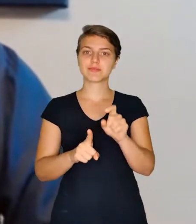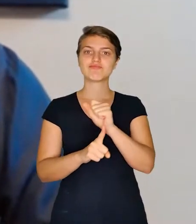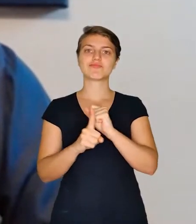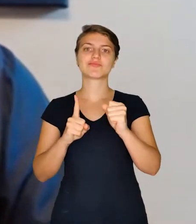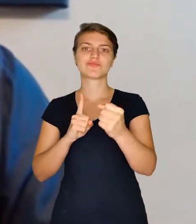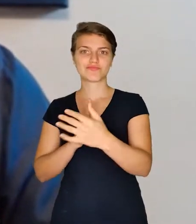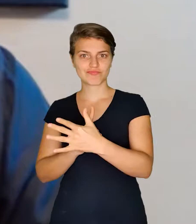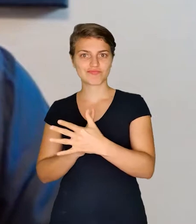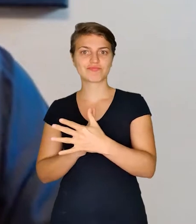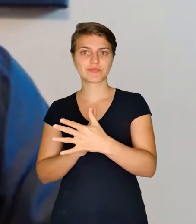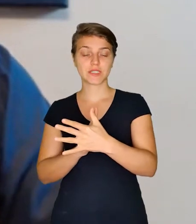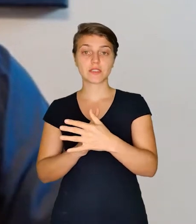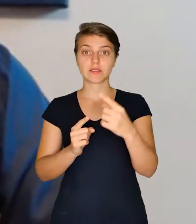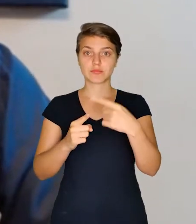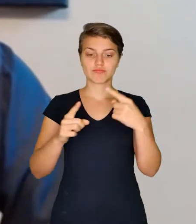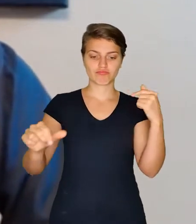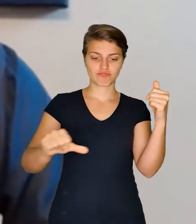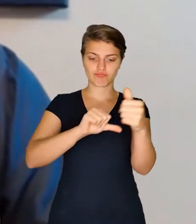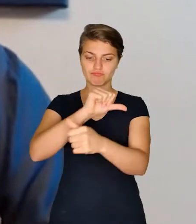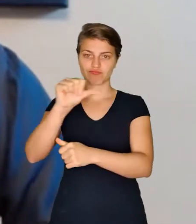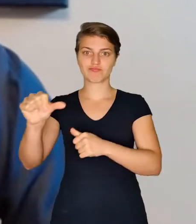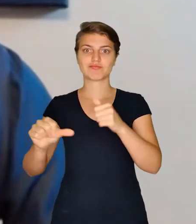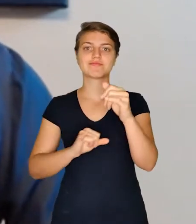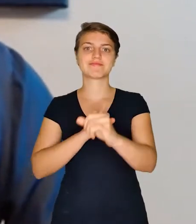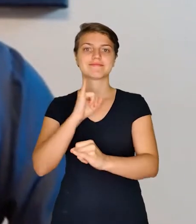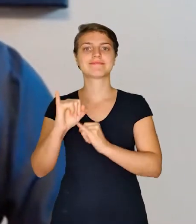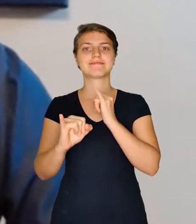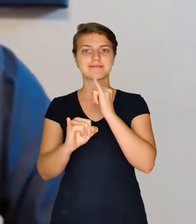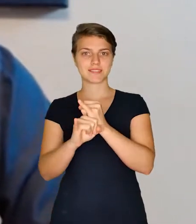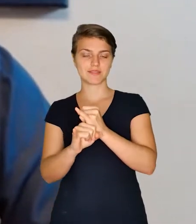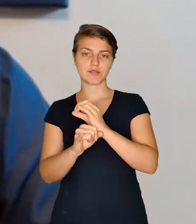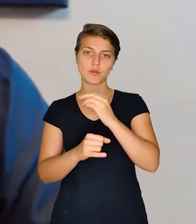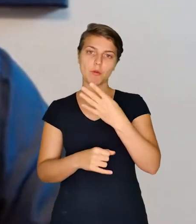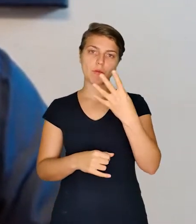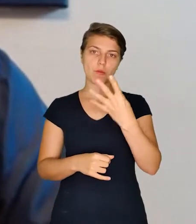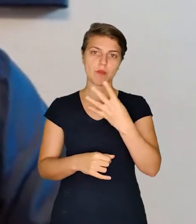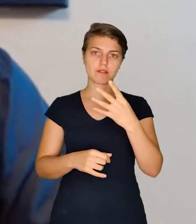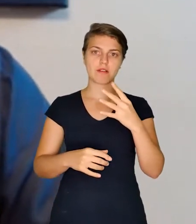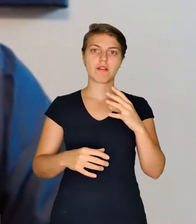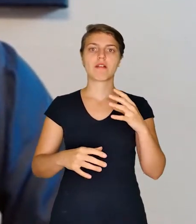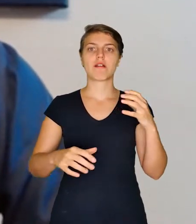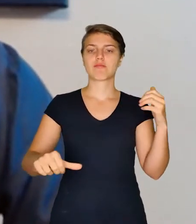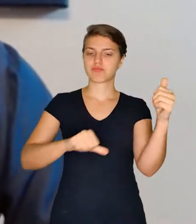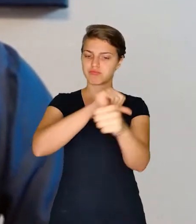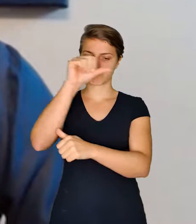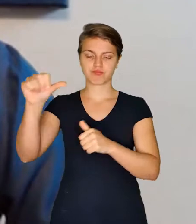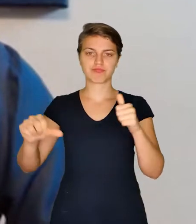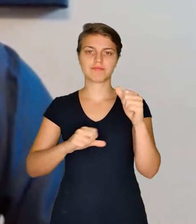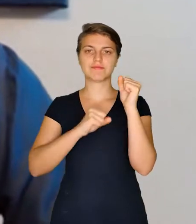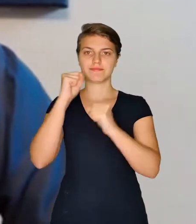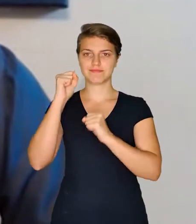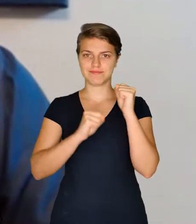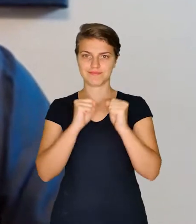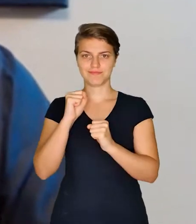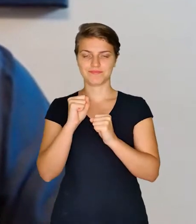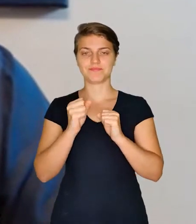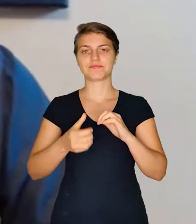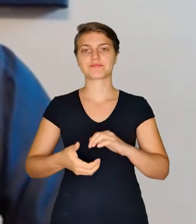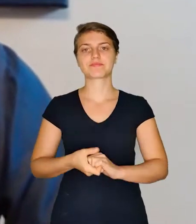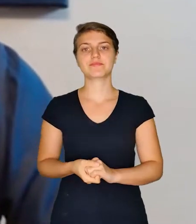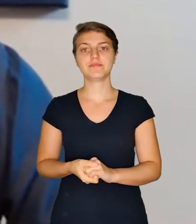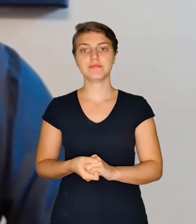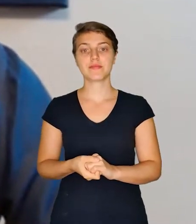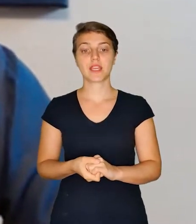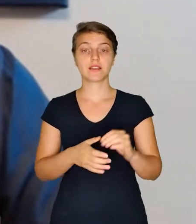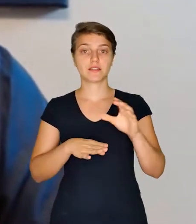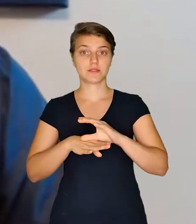apresentam frente à transformação digital, ou também a chamada Quarta Revolução Industrial. Esse curso foi construído em